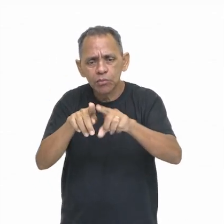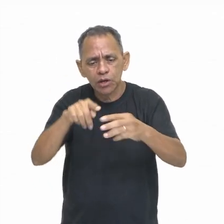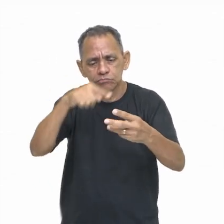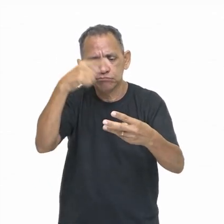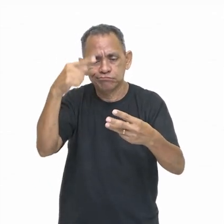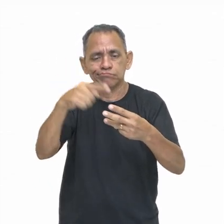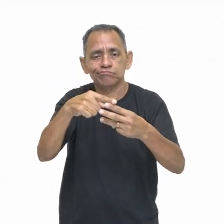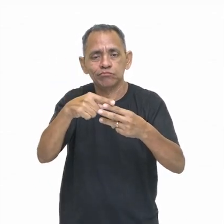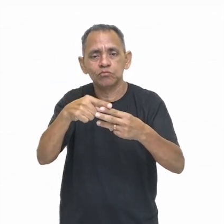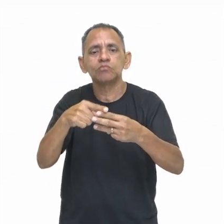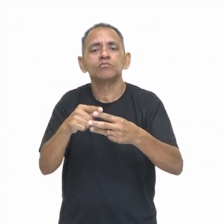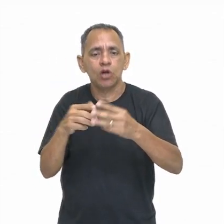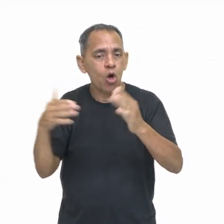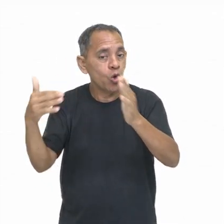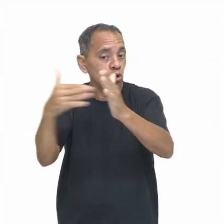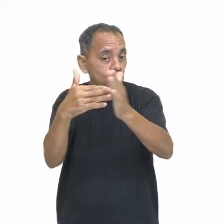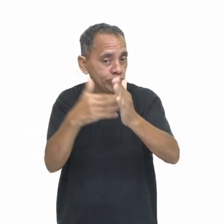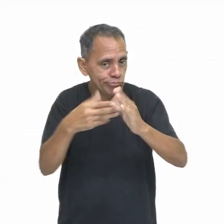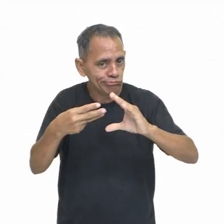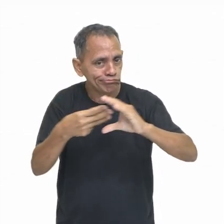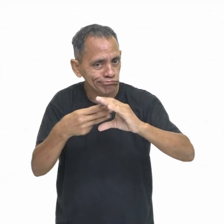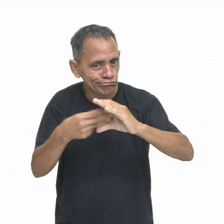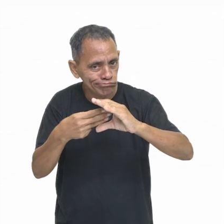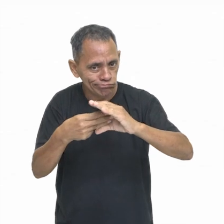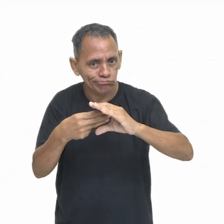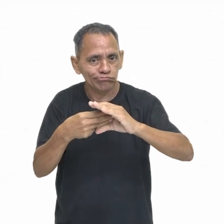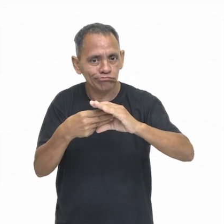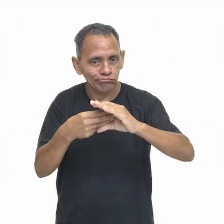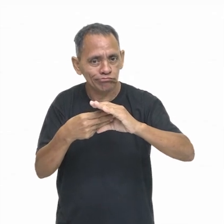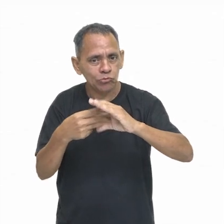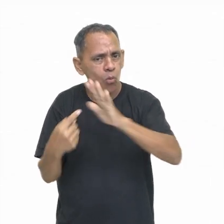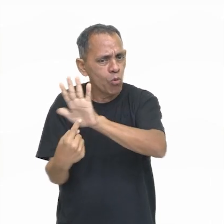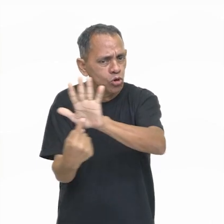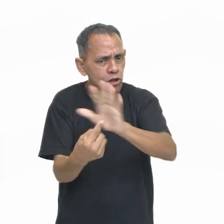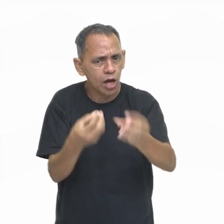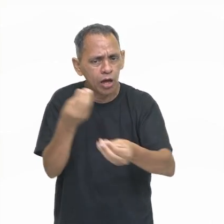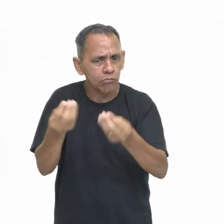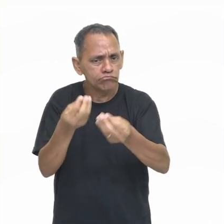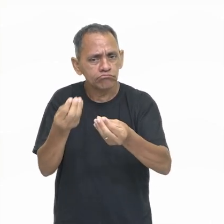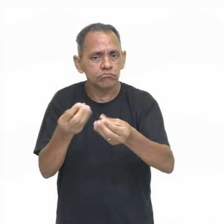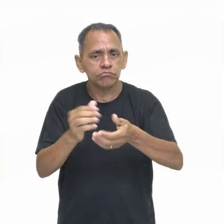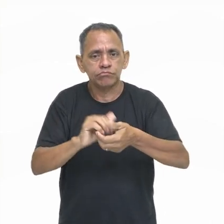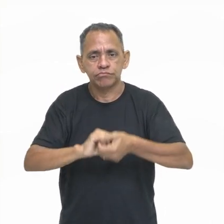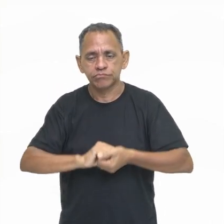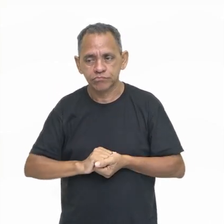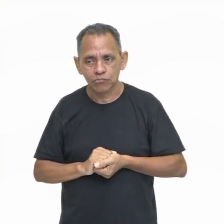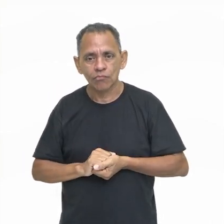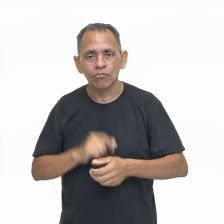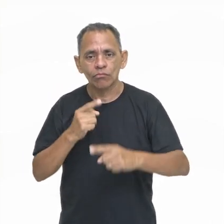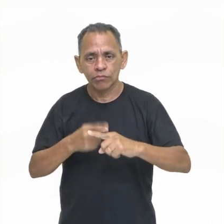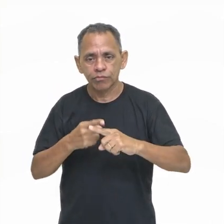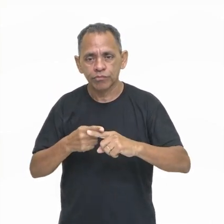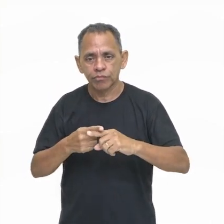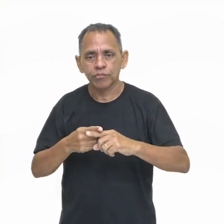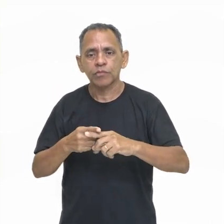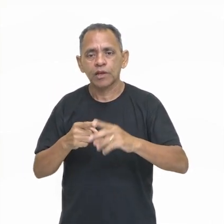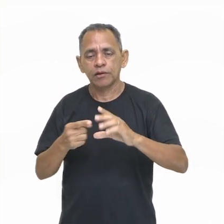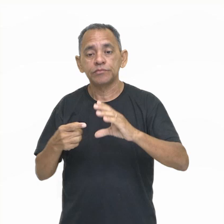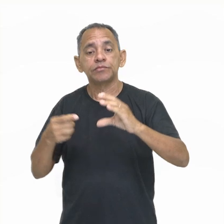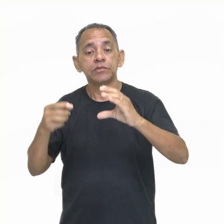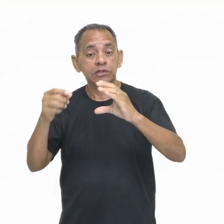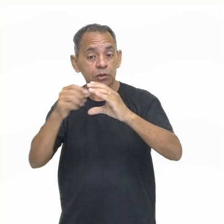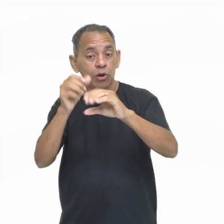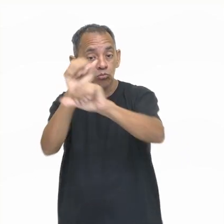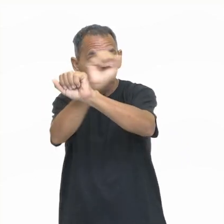o limite das células, isso porque ela vai estar ao redor, né, ali definido o limite da célula. Vai garantir